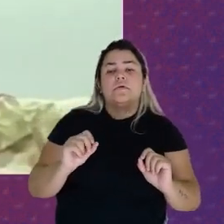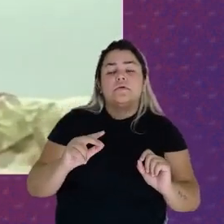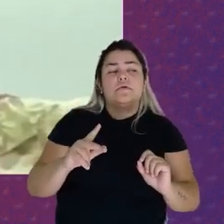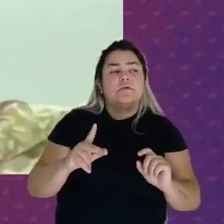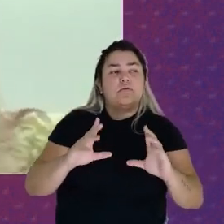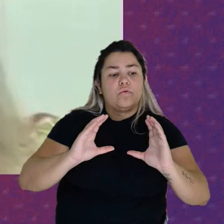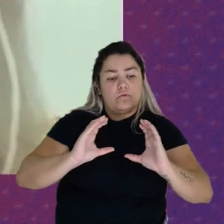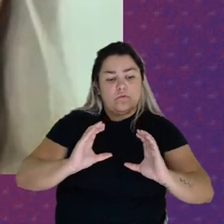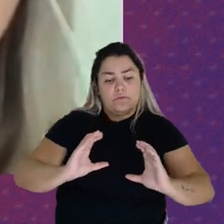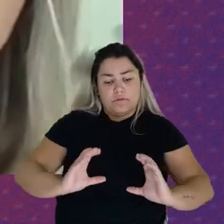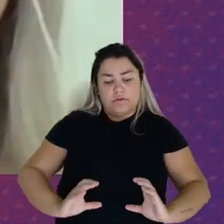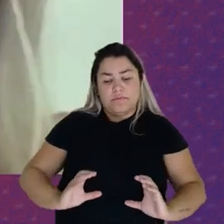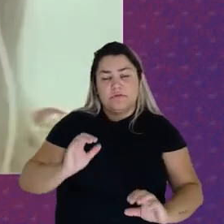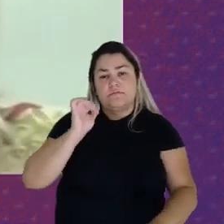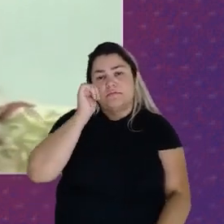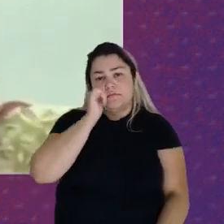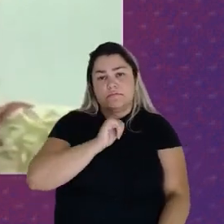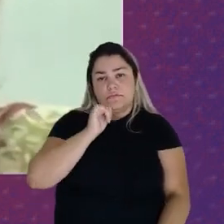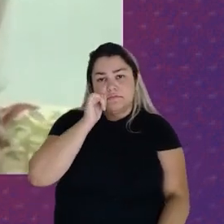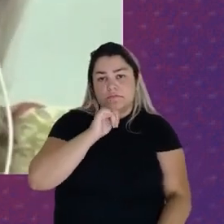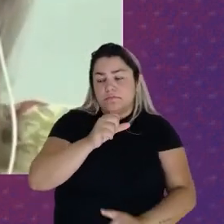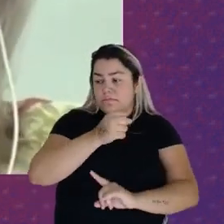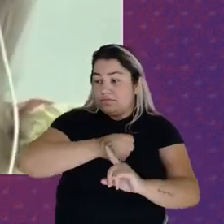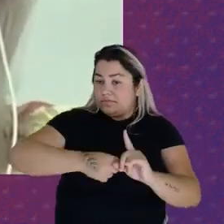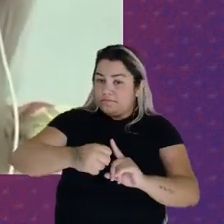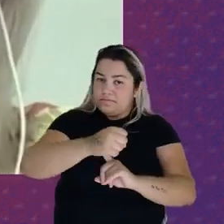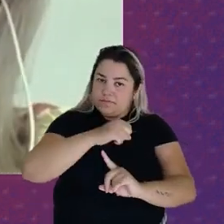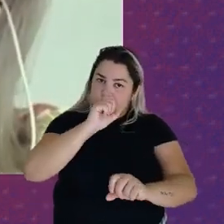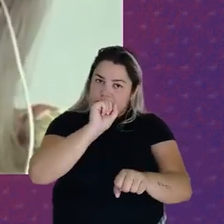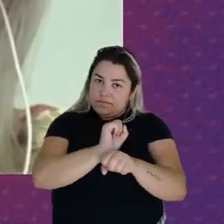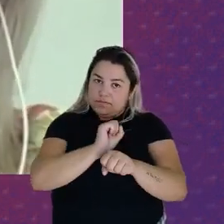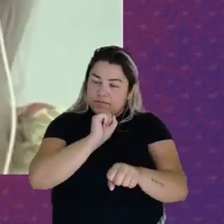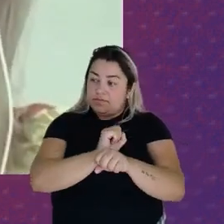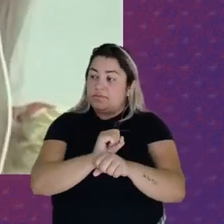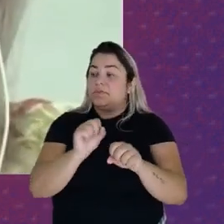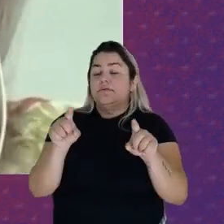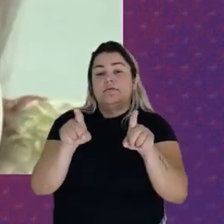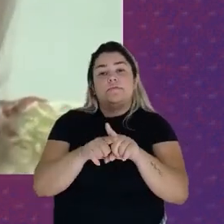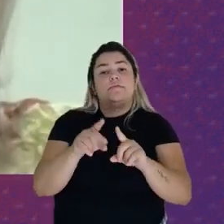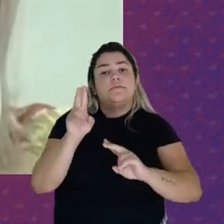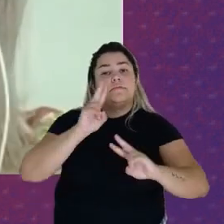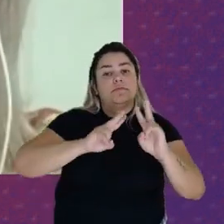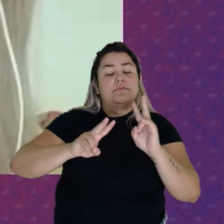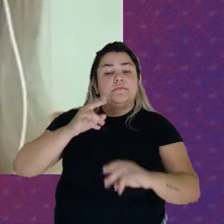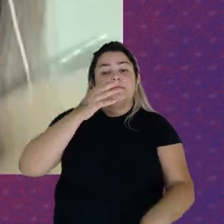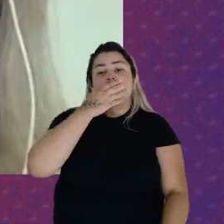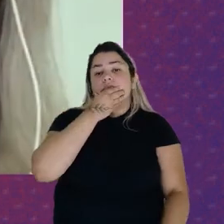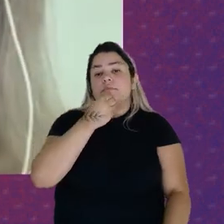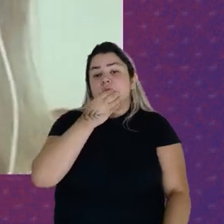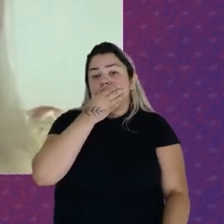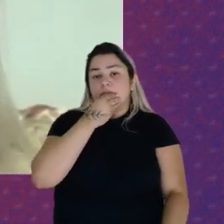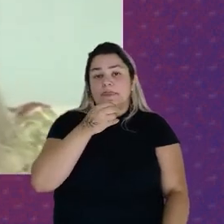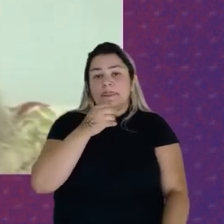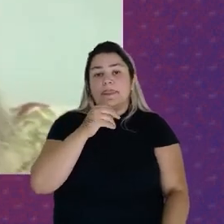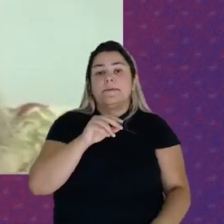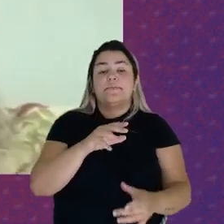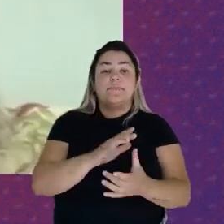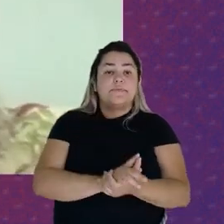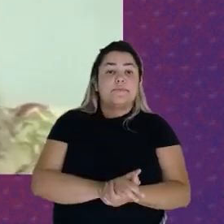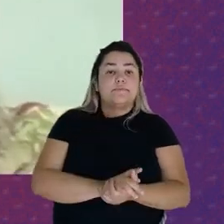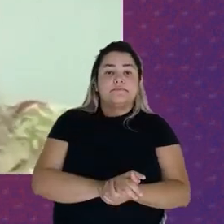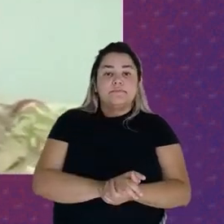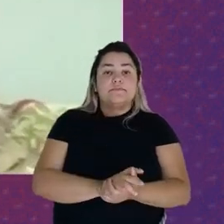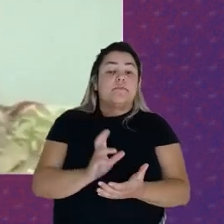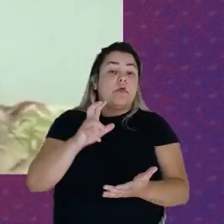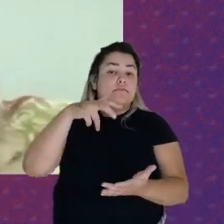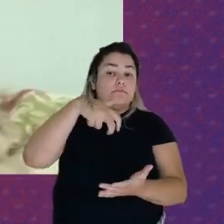de uma mulher, o que a sociedade espera ela, a partir da visão masculina de subordinação da